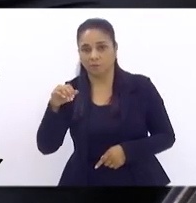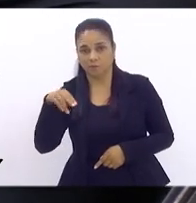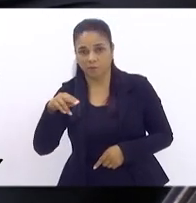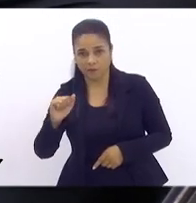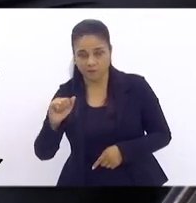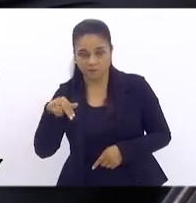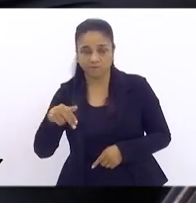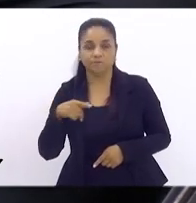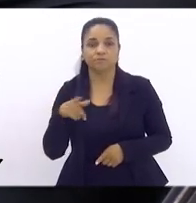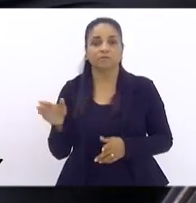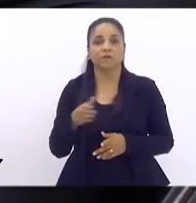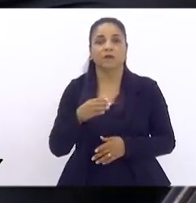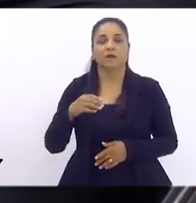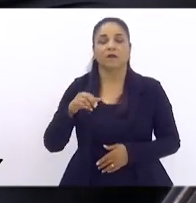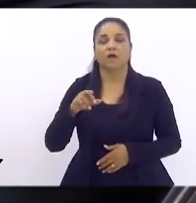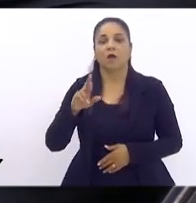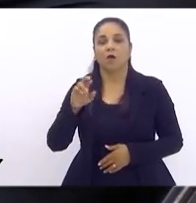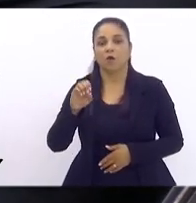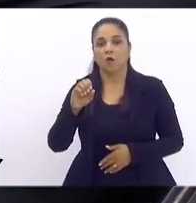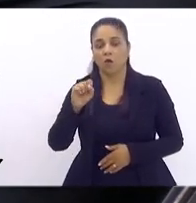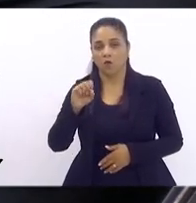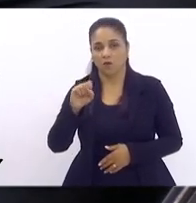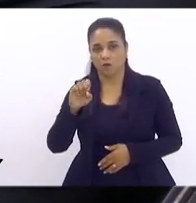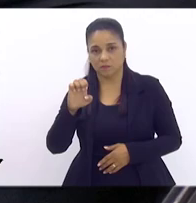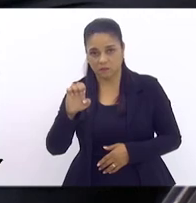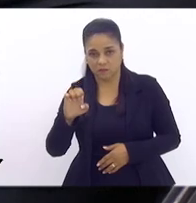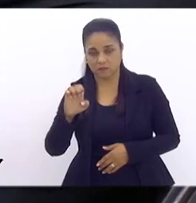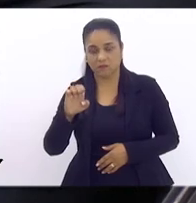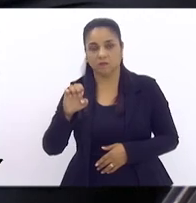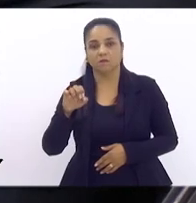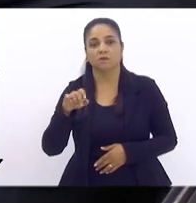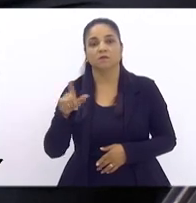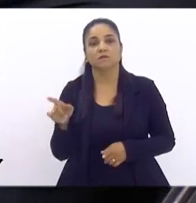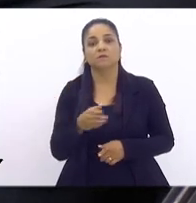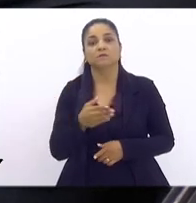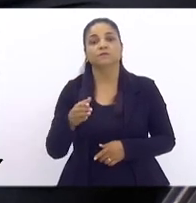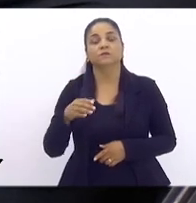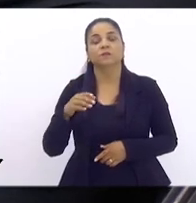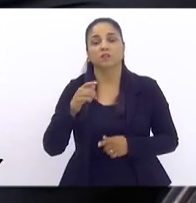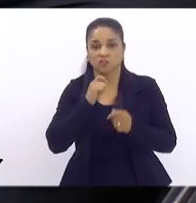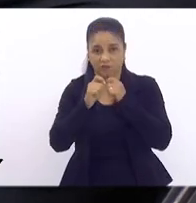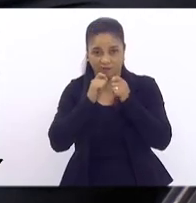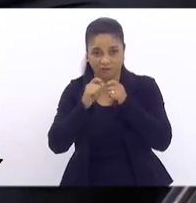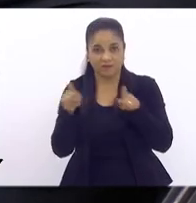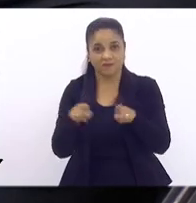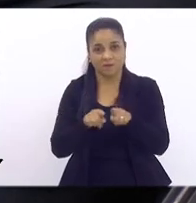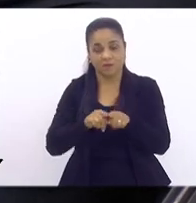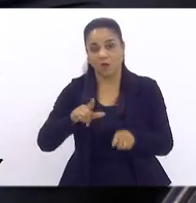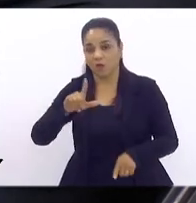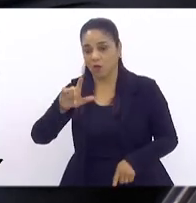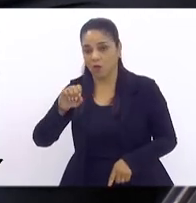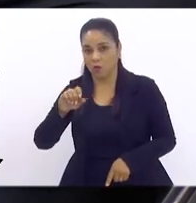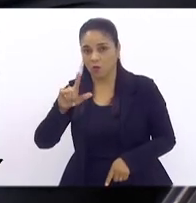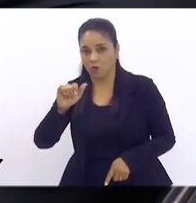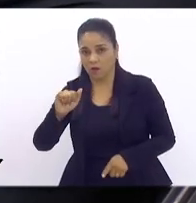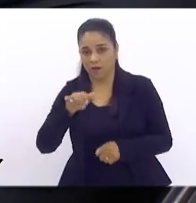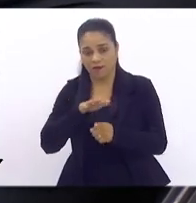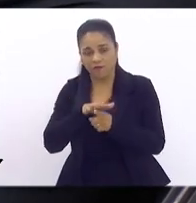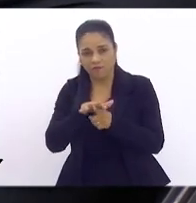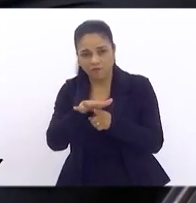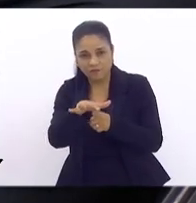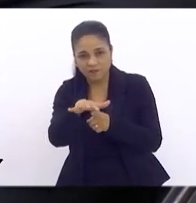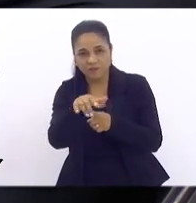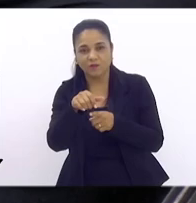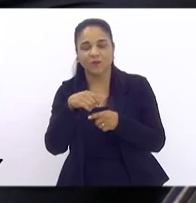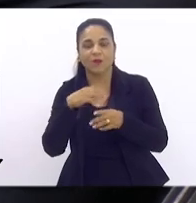todas conheçam o caso dessa jornalista e a Lei Lola né que é foi o caso de uma influenciadora digital